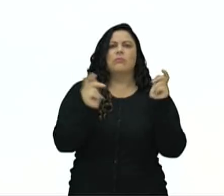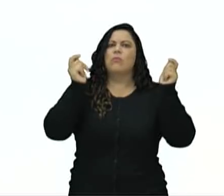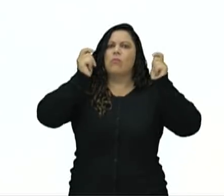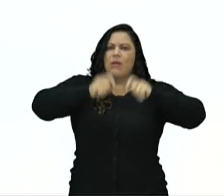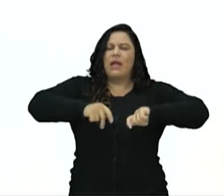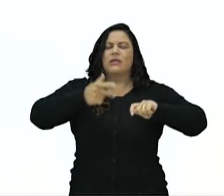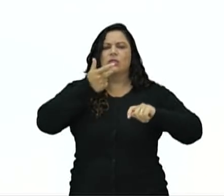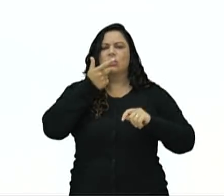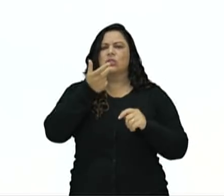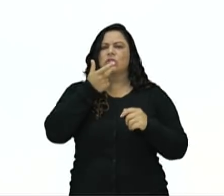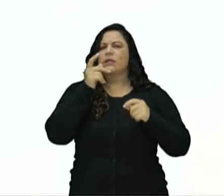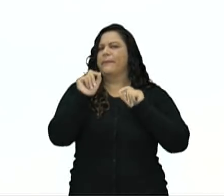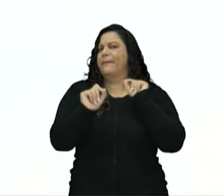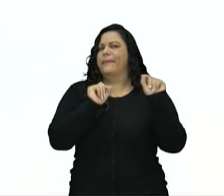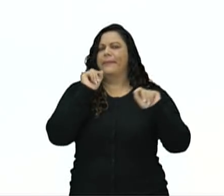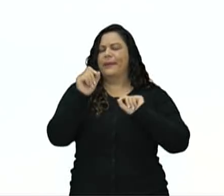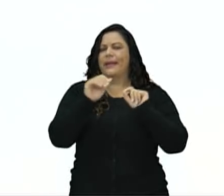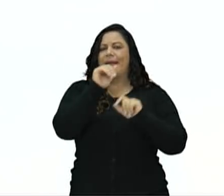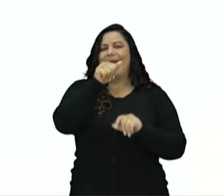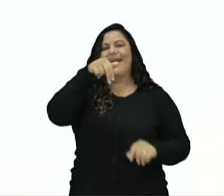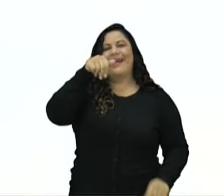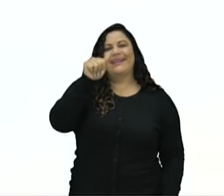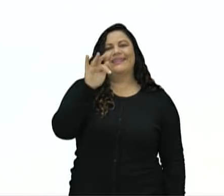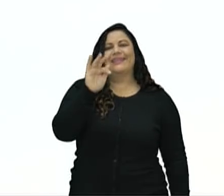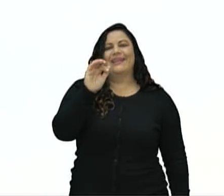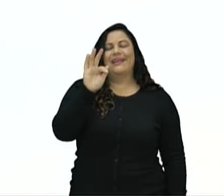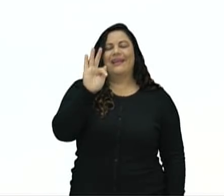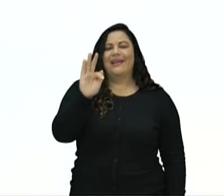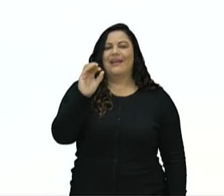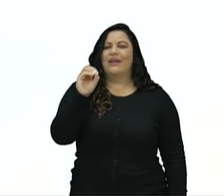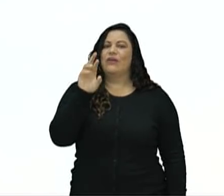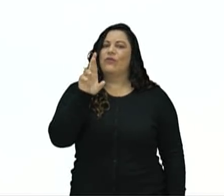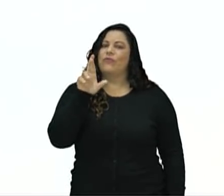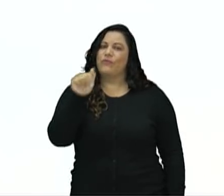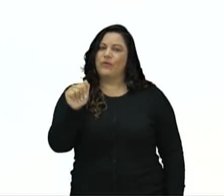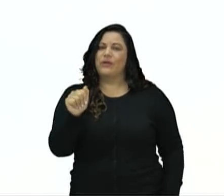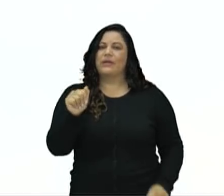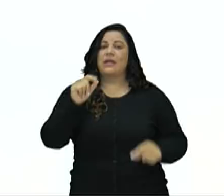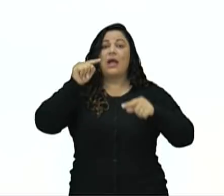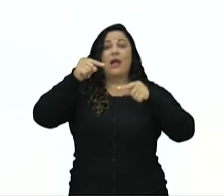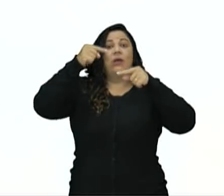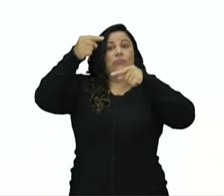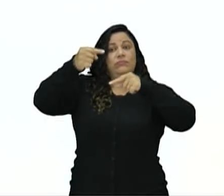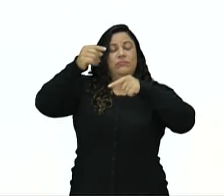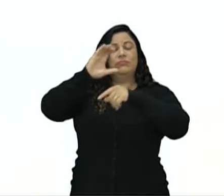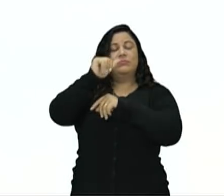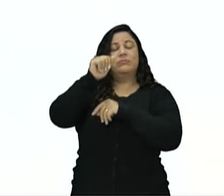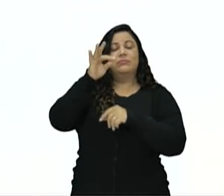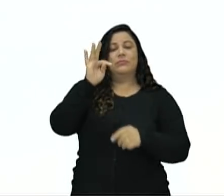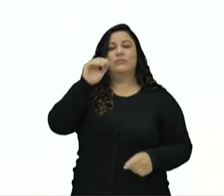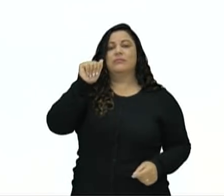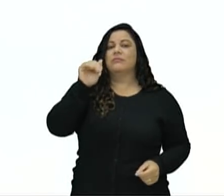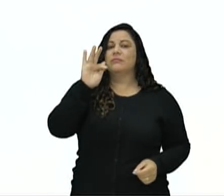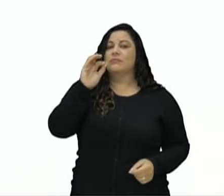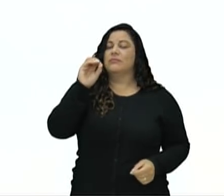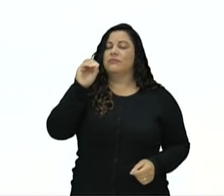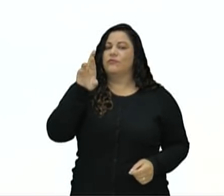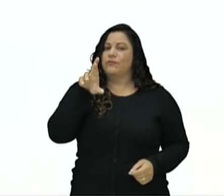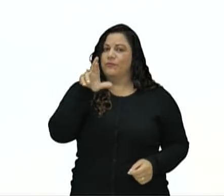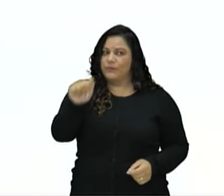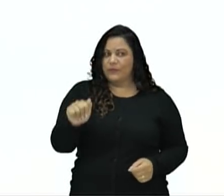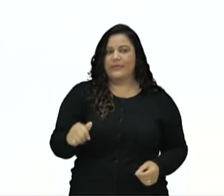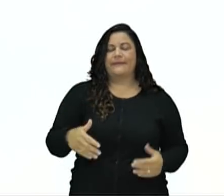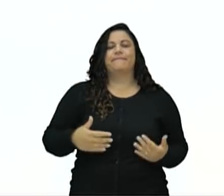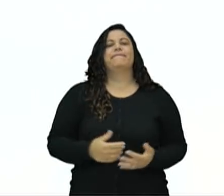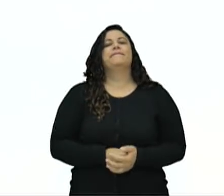anáfora. Ou a algo mencionado posteriormente, catáfora. Então, se eu já disse antes no texto, anáfora. Se eu vou